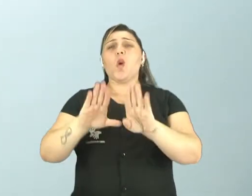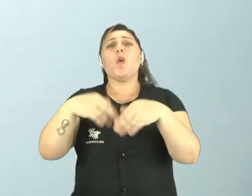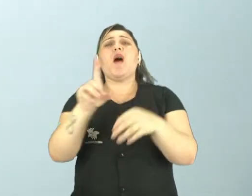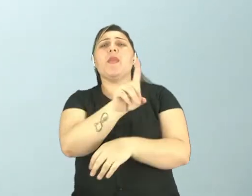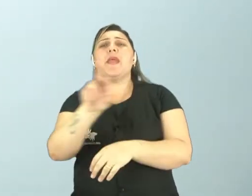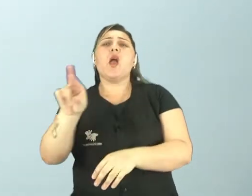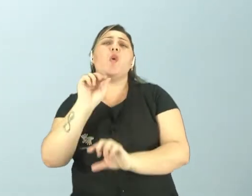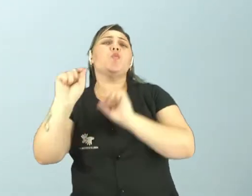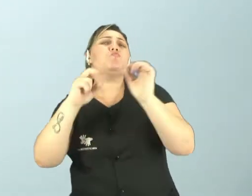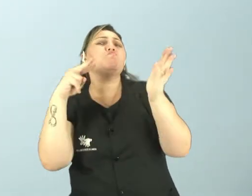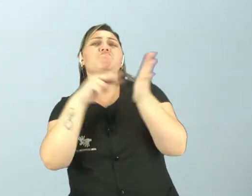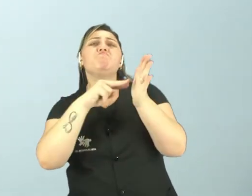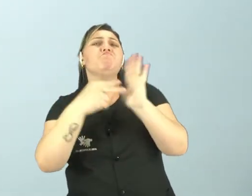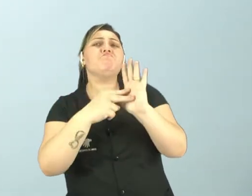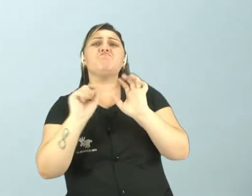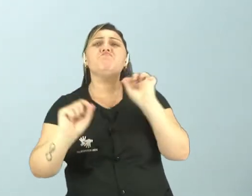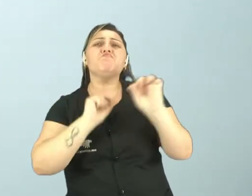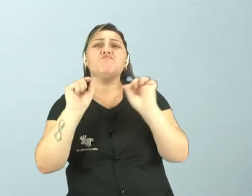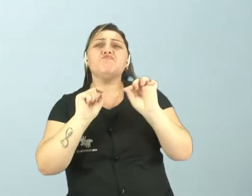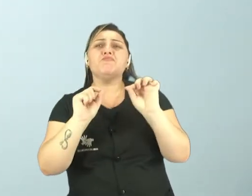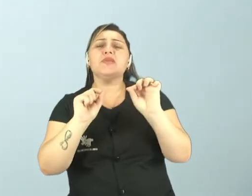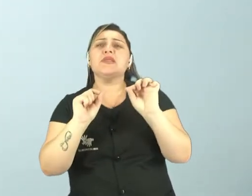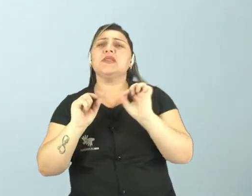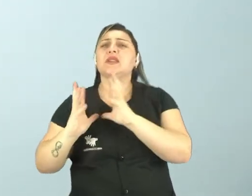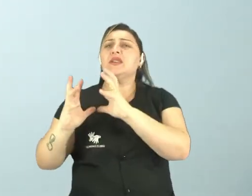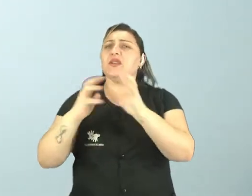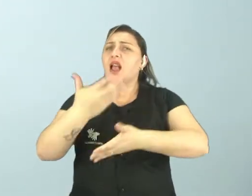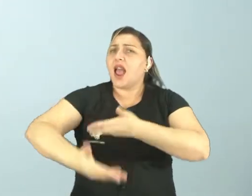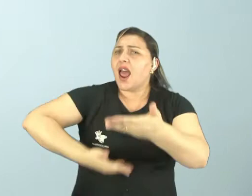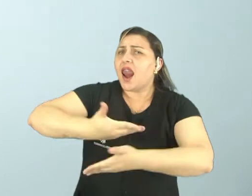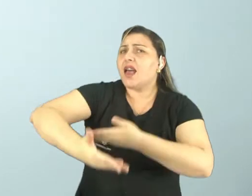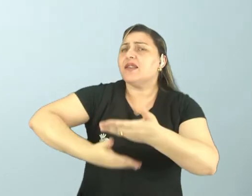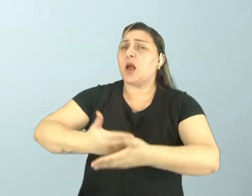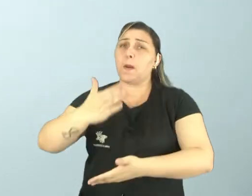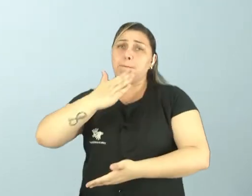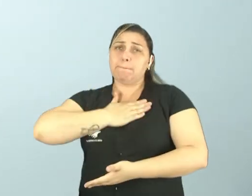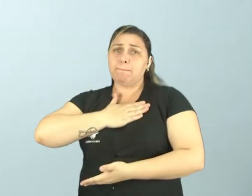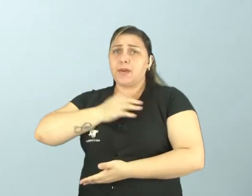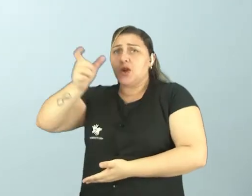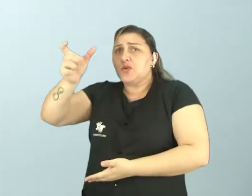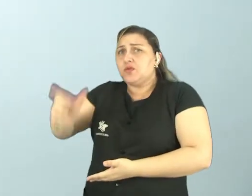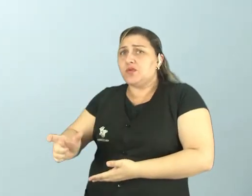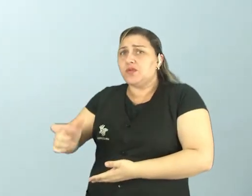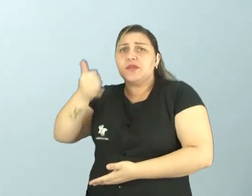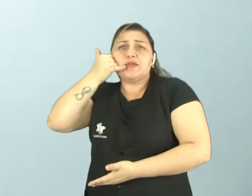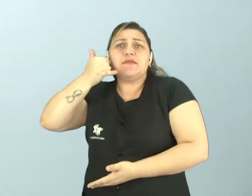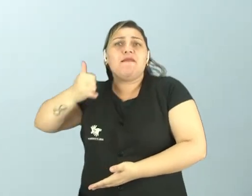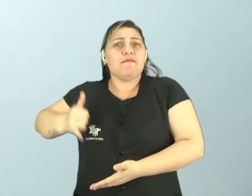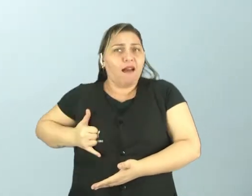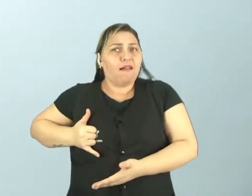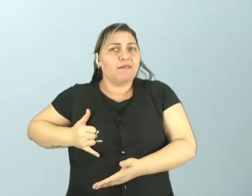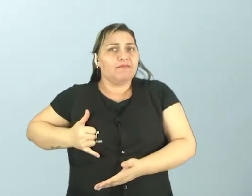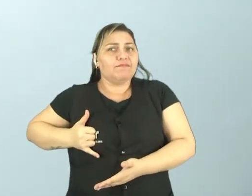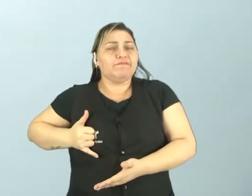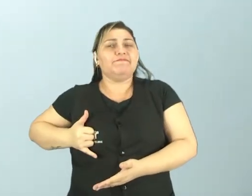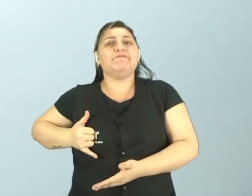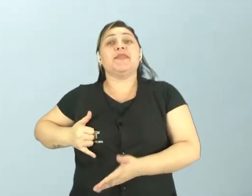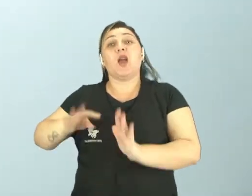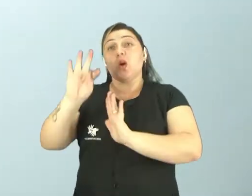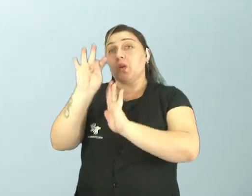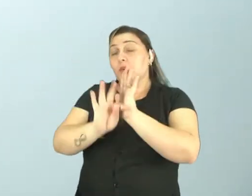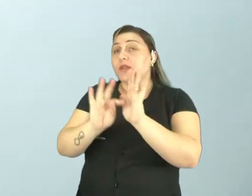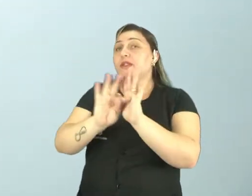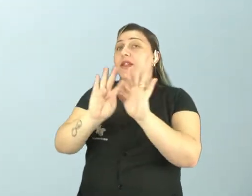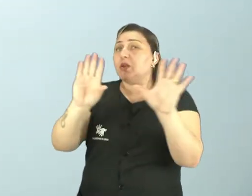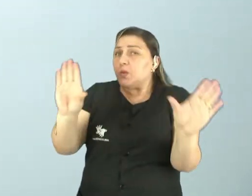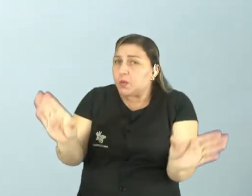essa. DR, né? A sigla para discutir a relação minha e do celular. Esse texto é só um